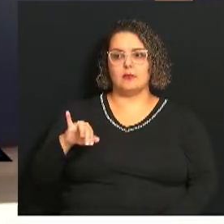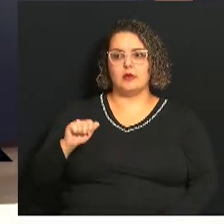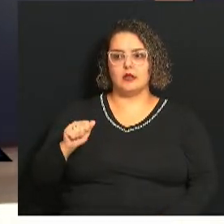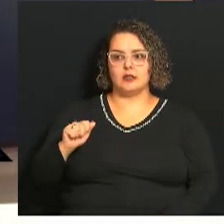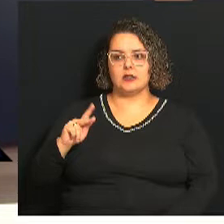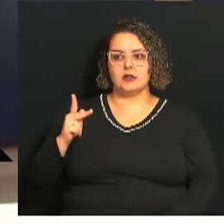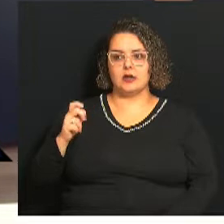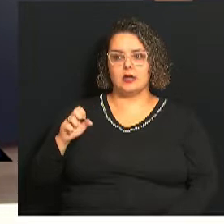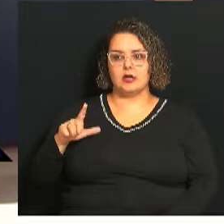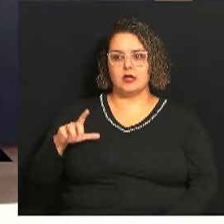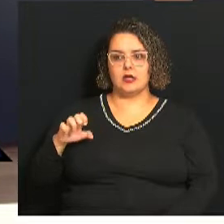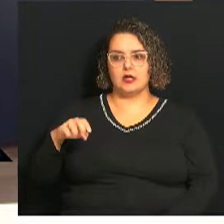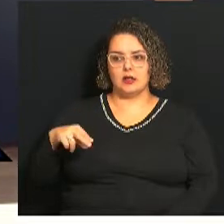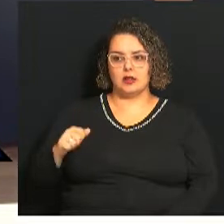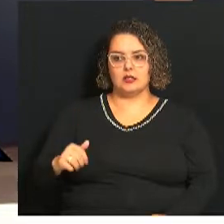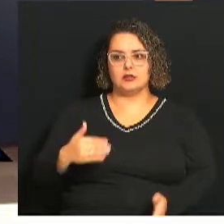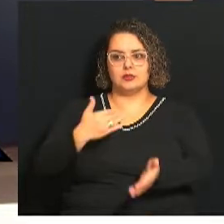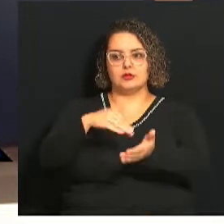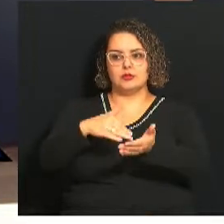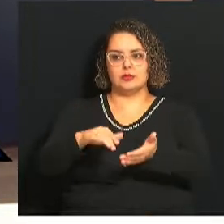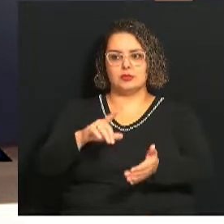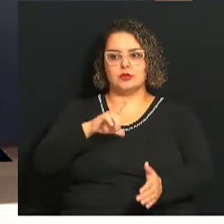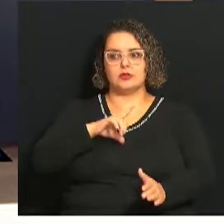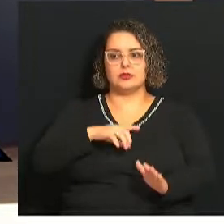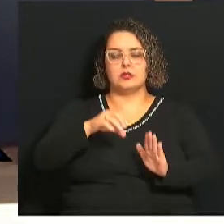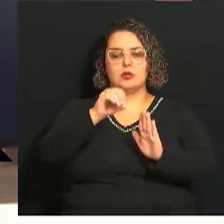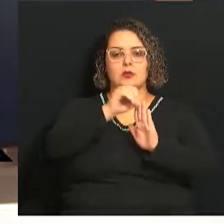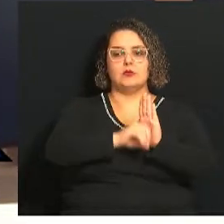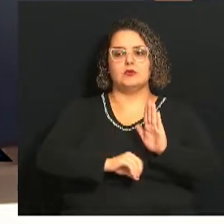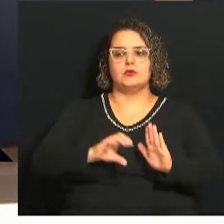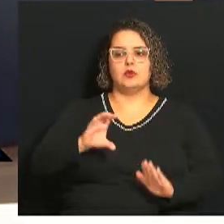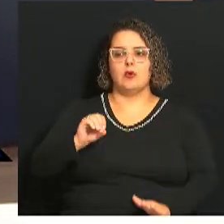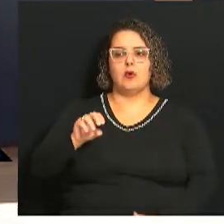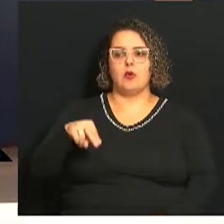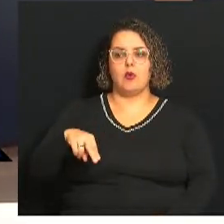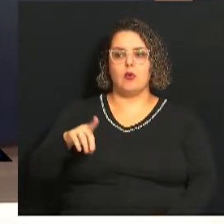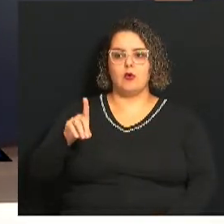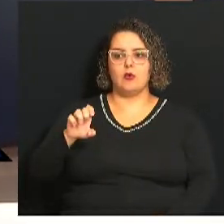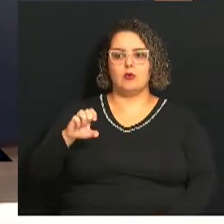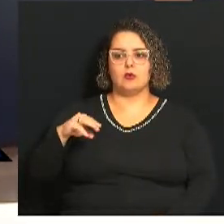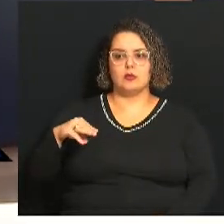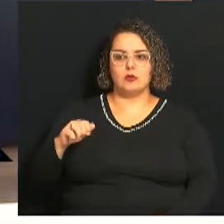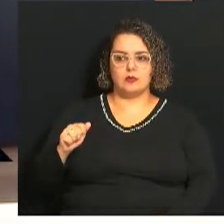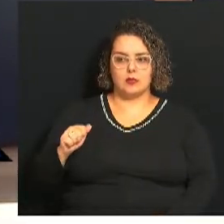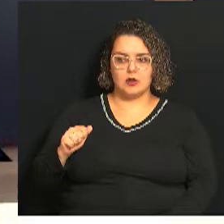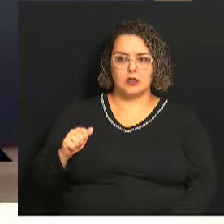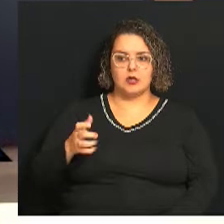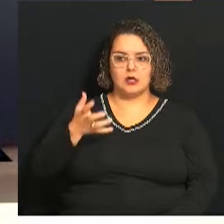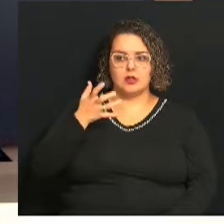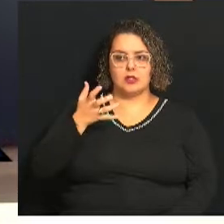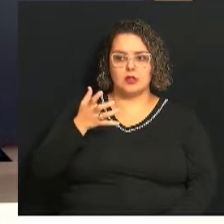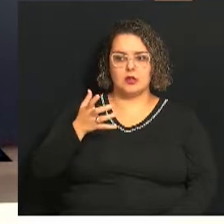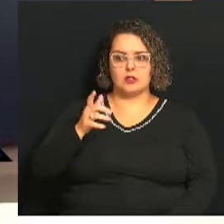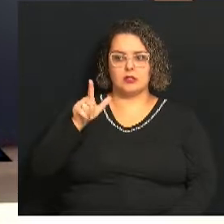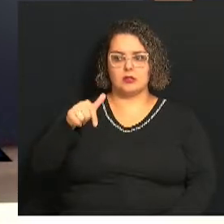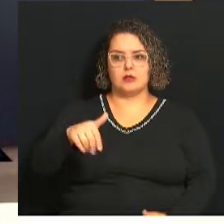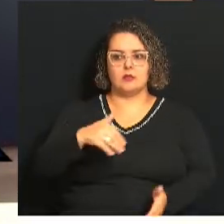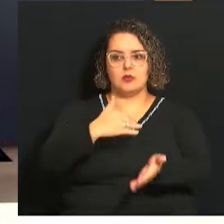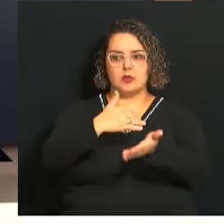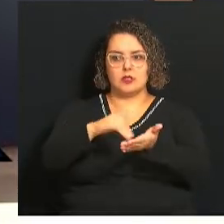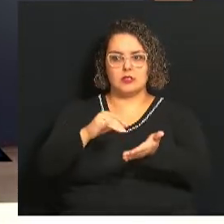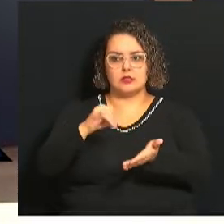para o secretário, tem ofício do CONDEMA, com réplica, tal, que ela gostaria depois que o secretário, se não